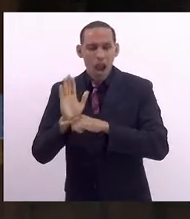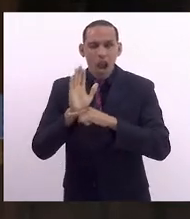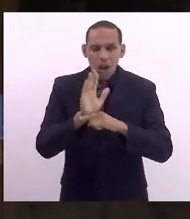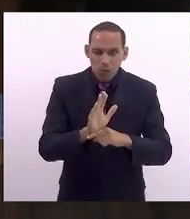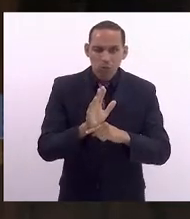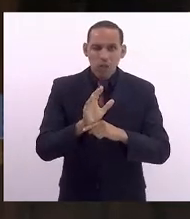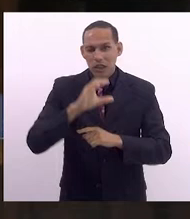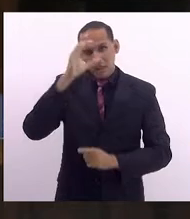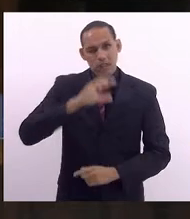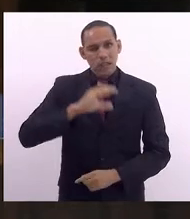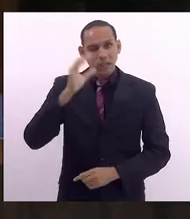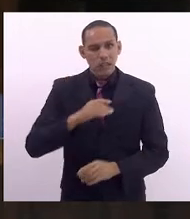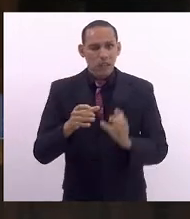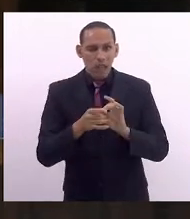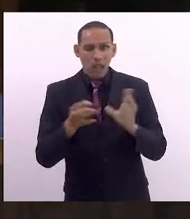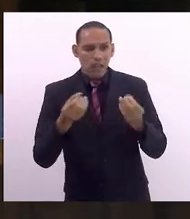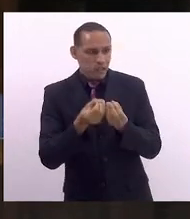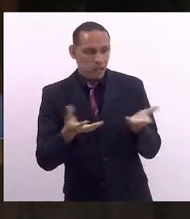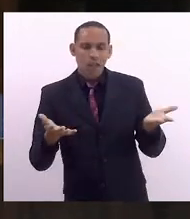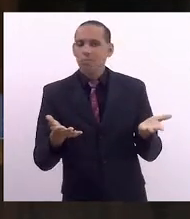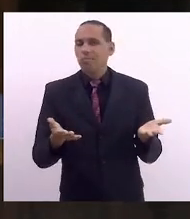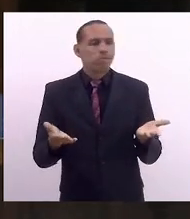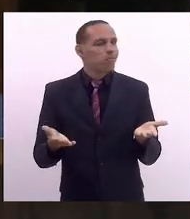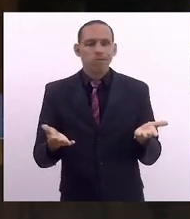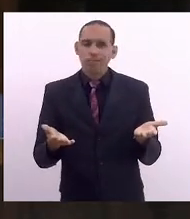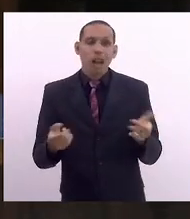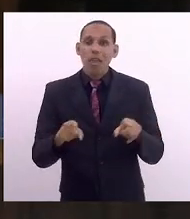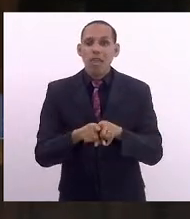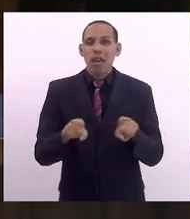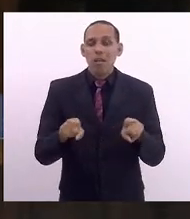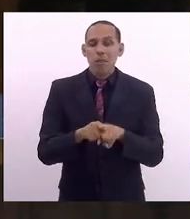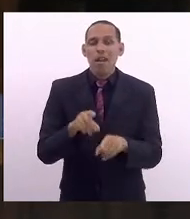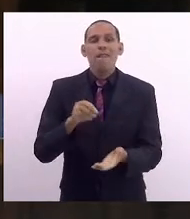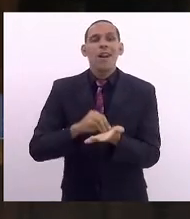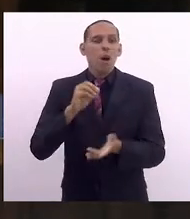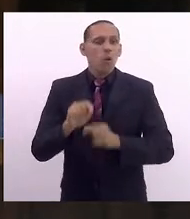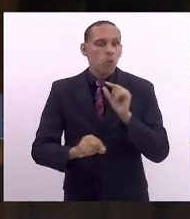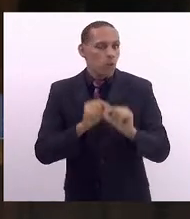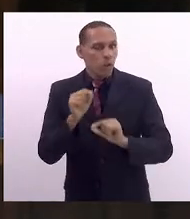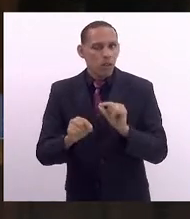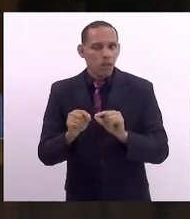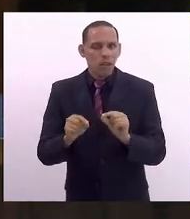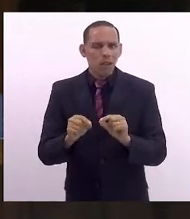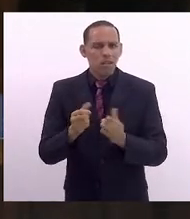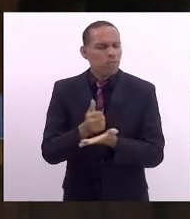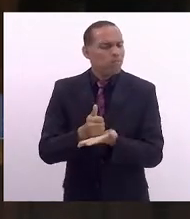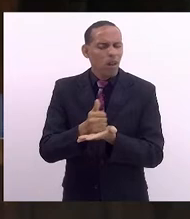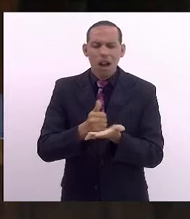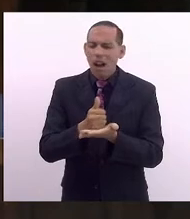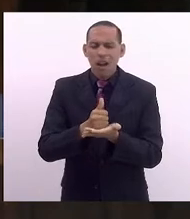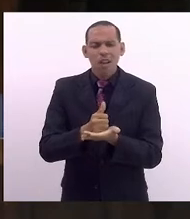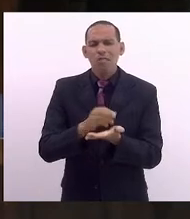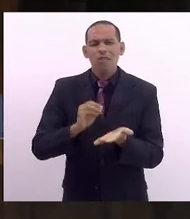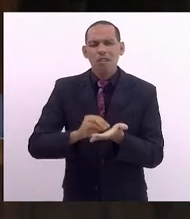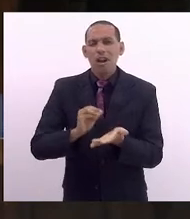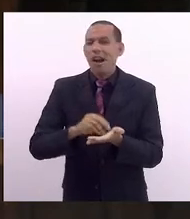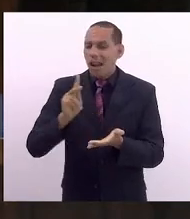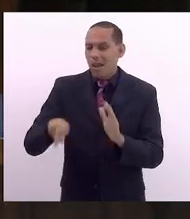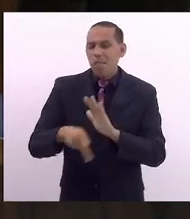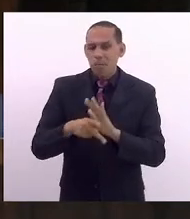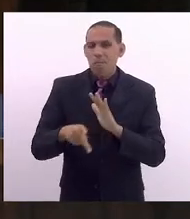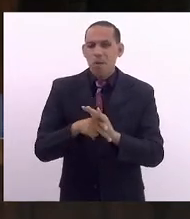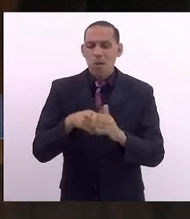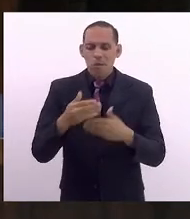da cidadania a esses sujeitos, que não garante, inclusive, o que é o mais basilar do nosso Código de Processo